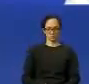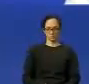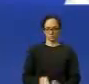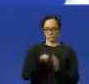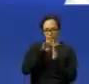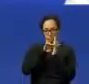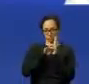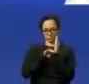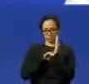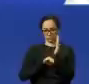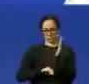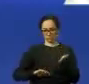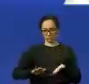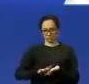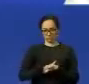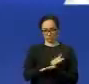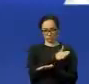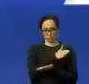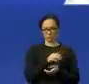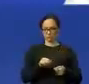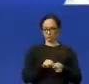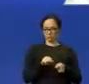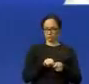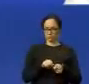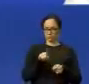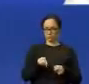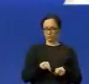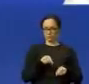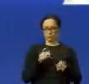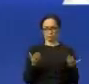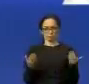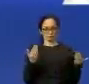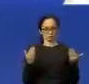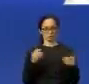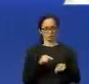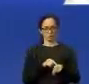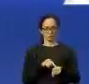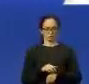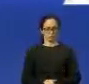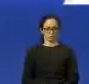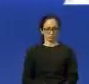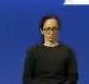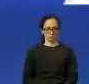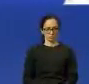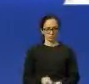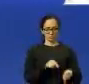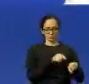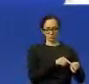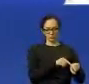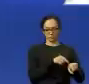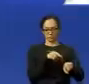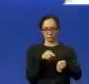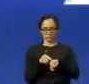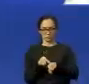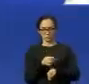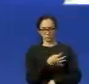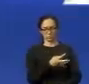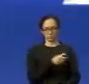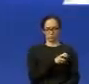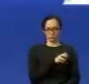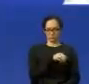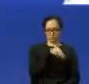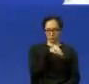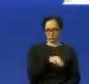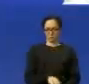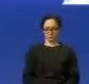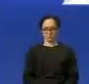piscina irá terminar de escoar completamente e será compreendido entre. Bem, das 17 às 18, passa-se 45 minutos. E,